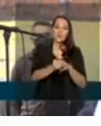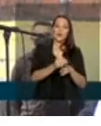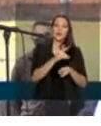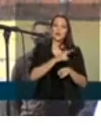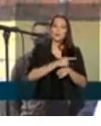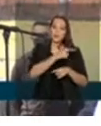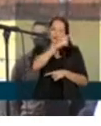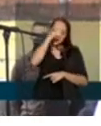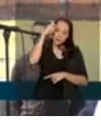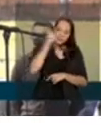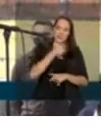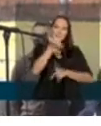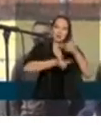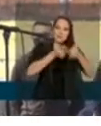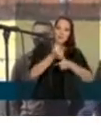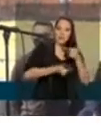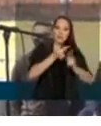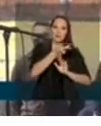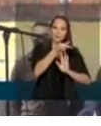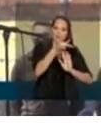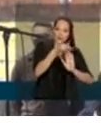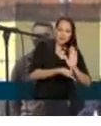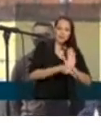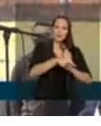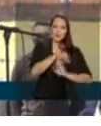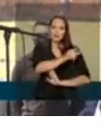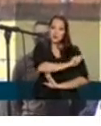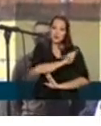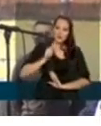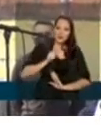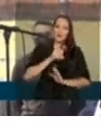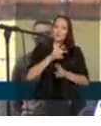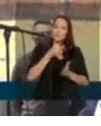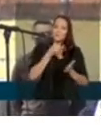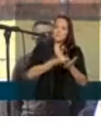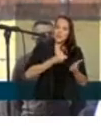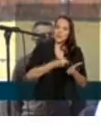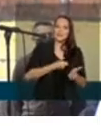árduo trabalho de planejamento, gestão e perseverança.